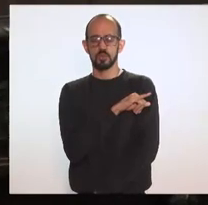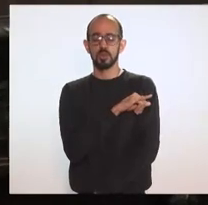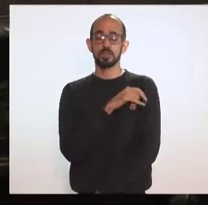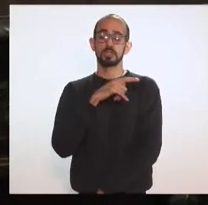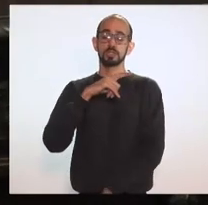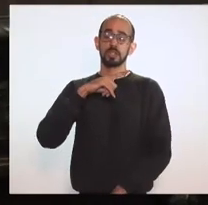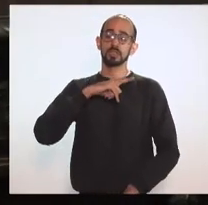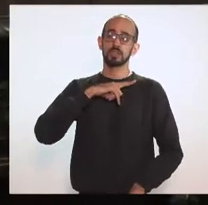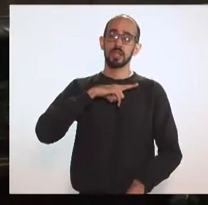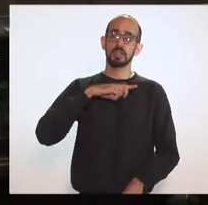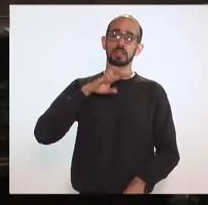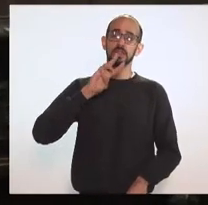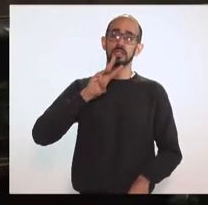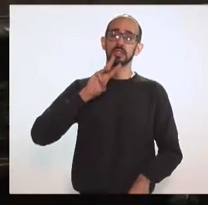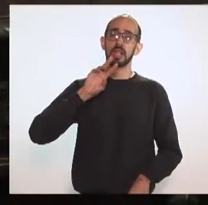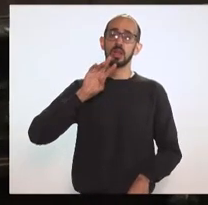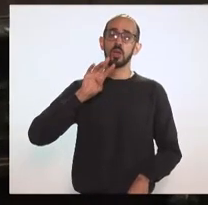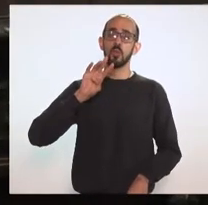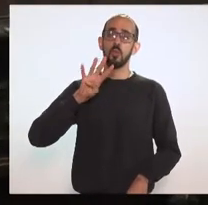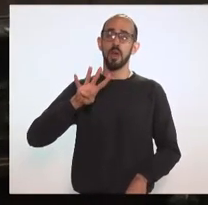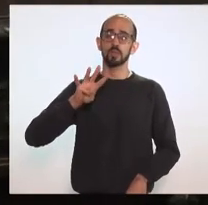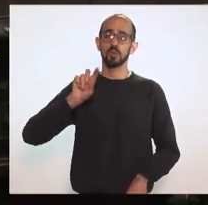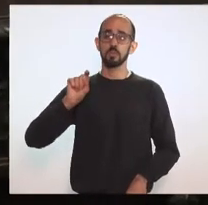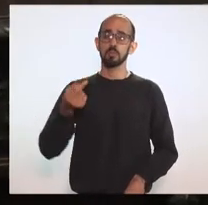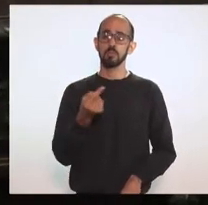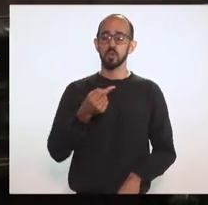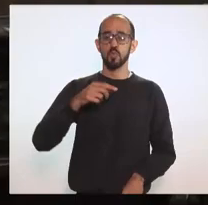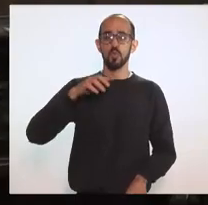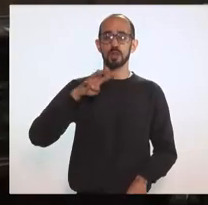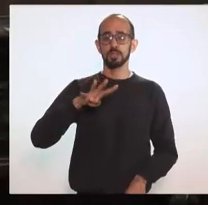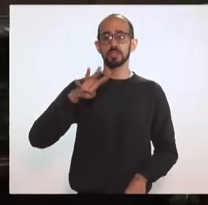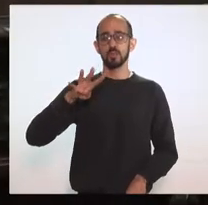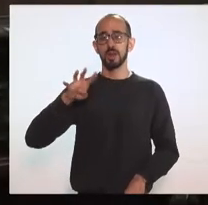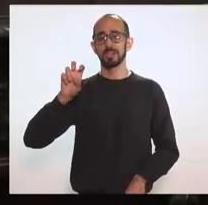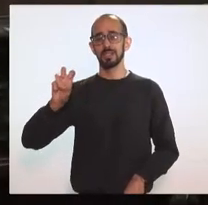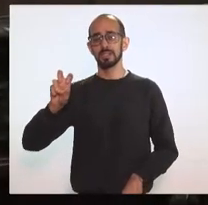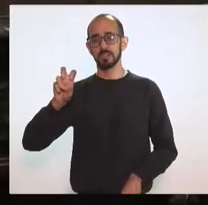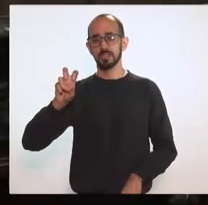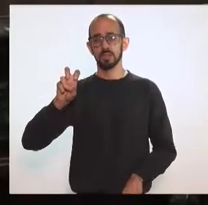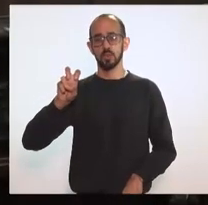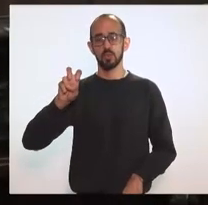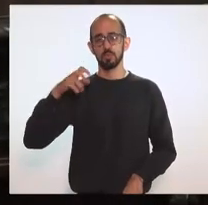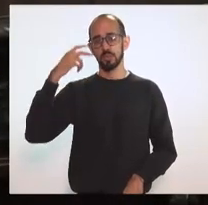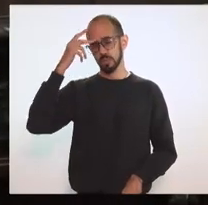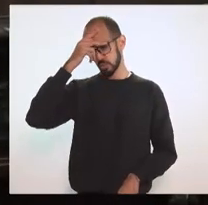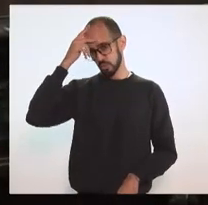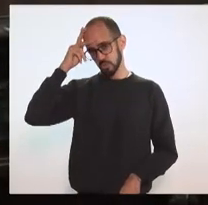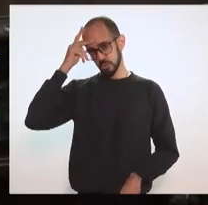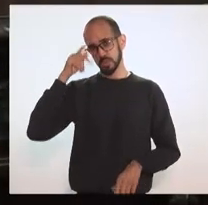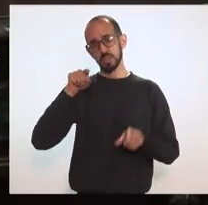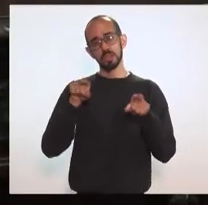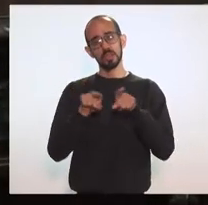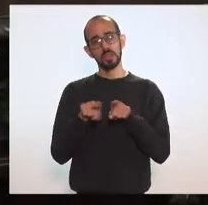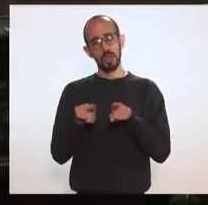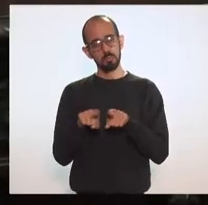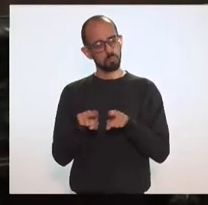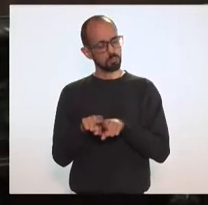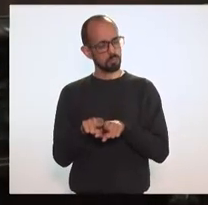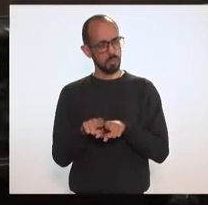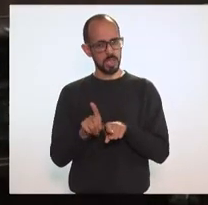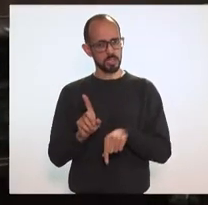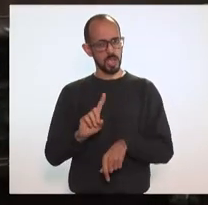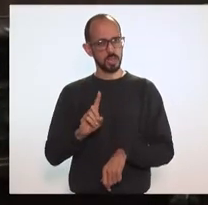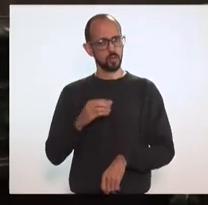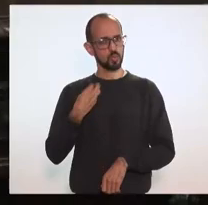de 34 1445 cidadão de cidadãos Fluminenses que também não